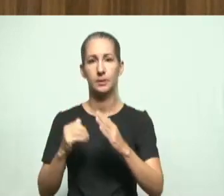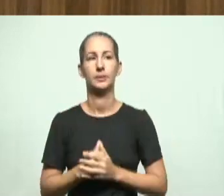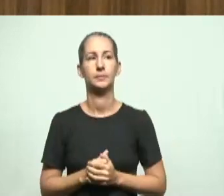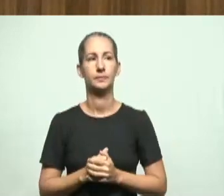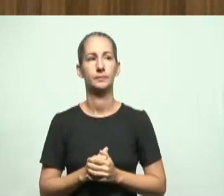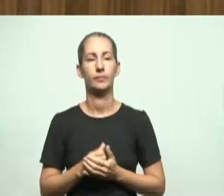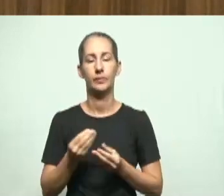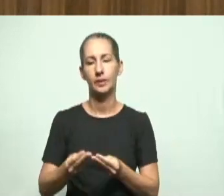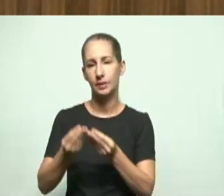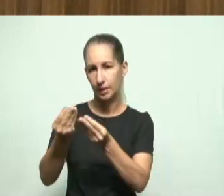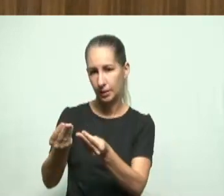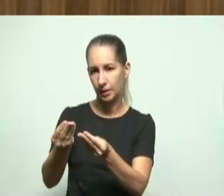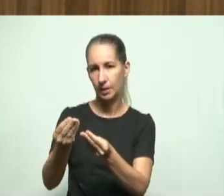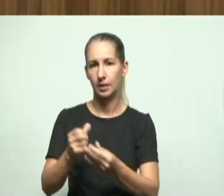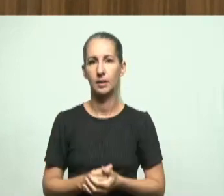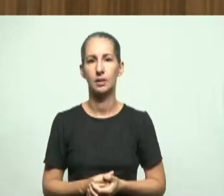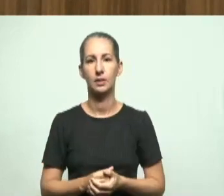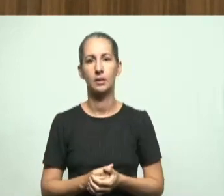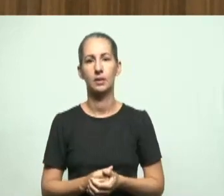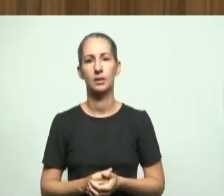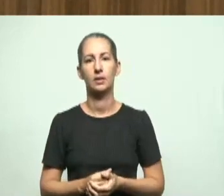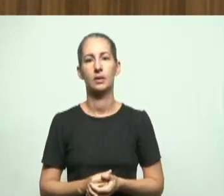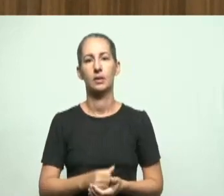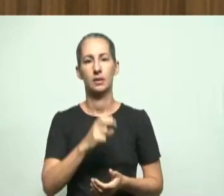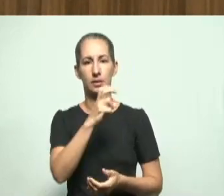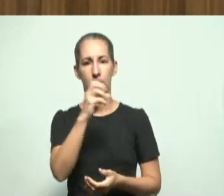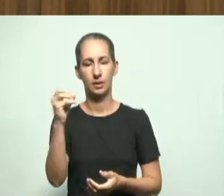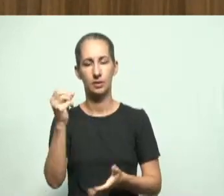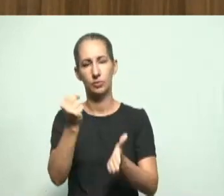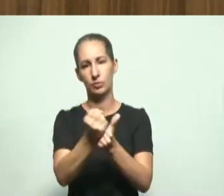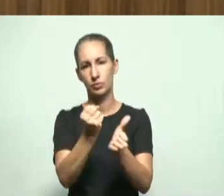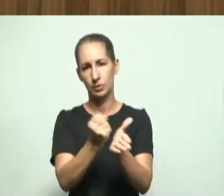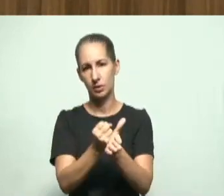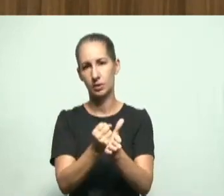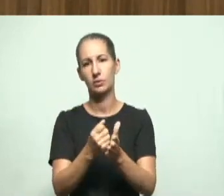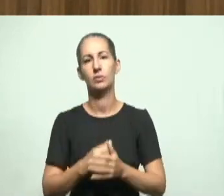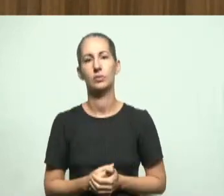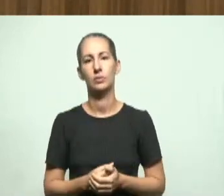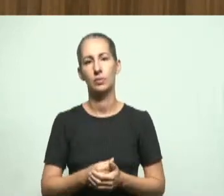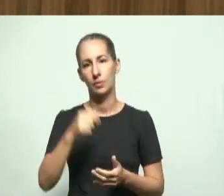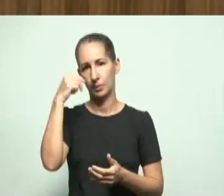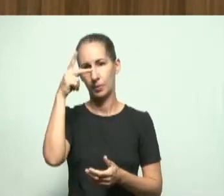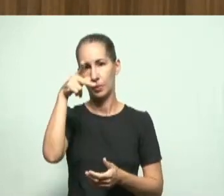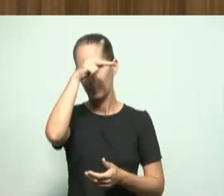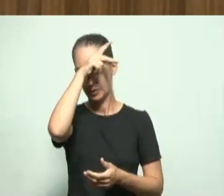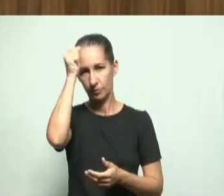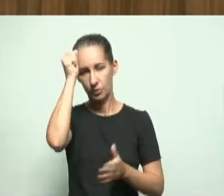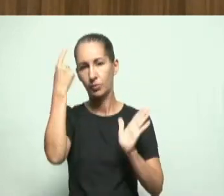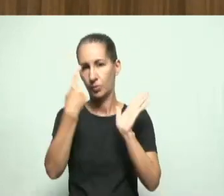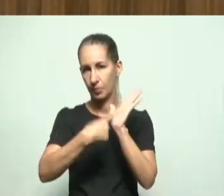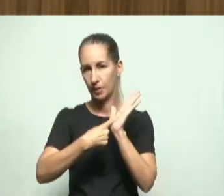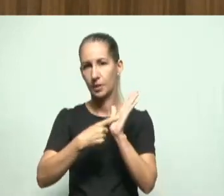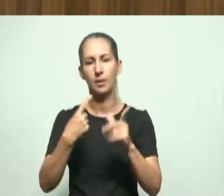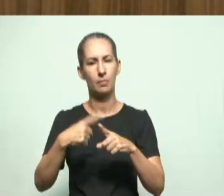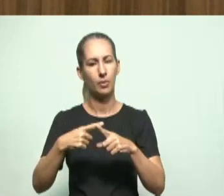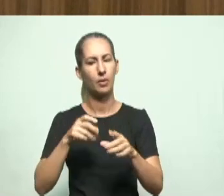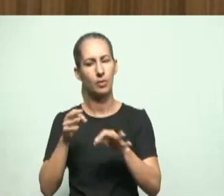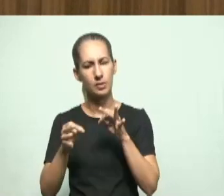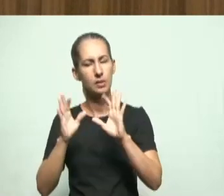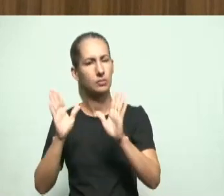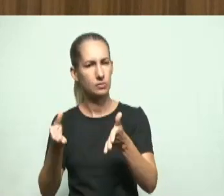onde vamos entregar, no primeiro mandato, mais de 500 títulos de se assiste o prefeito cumprir, porque está tudo